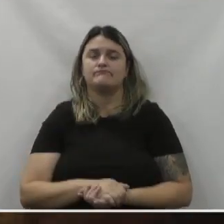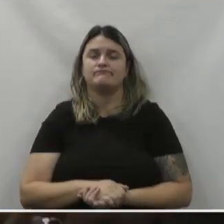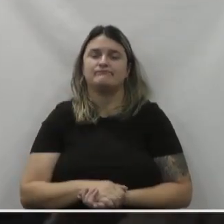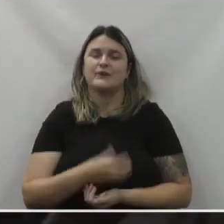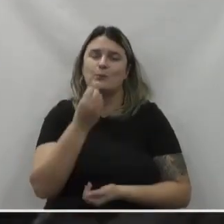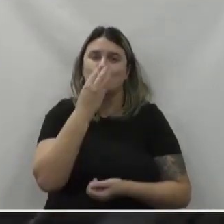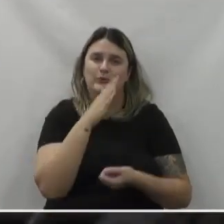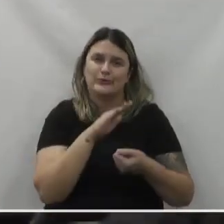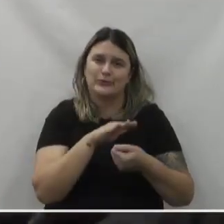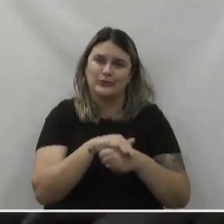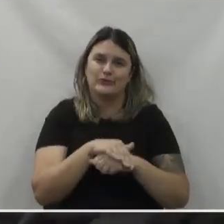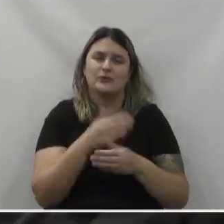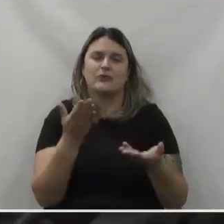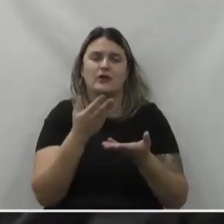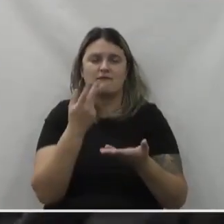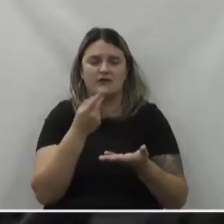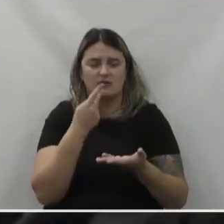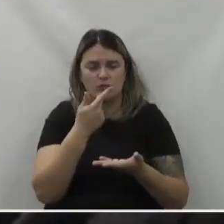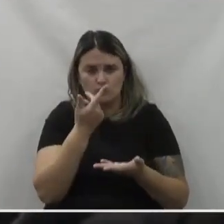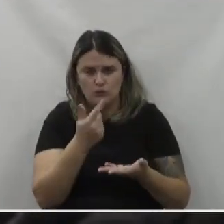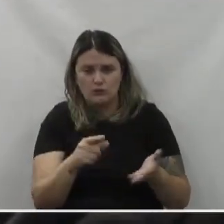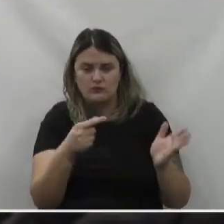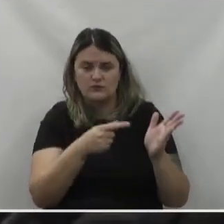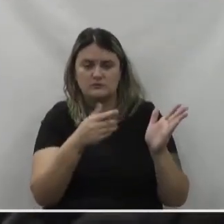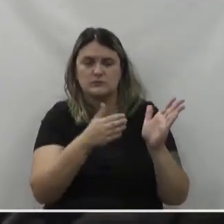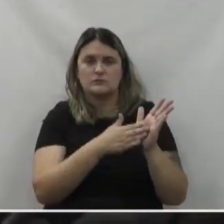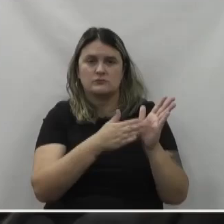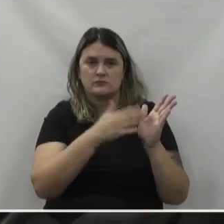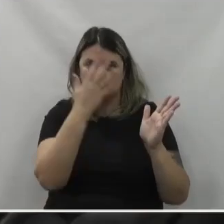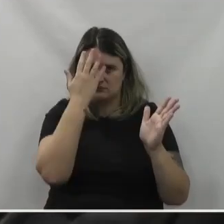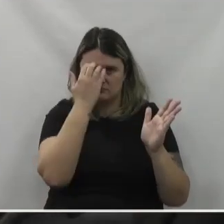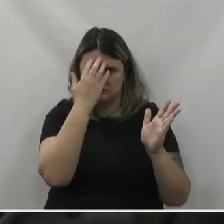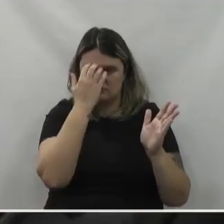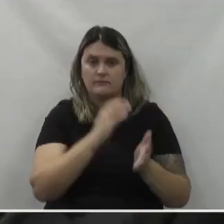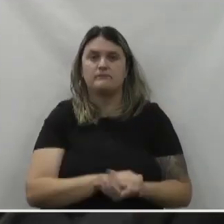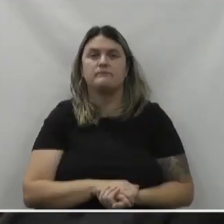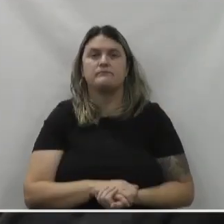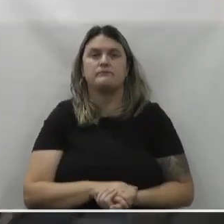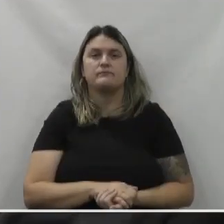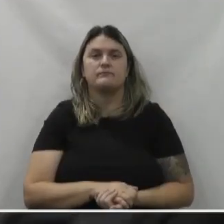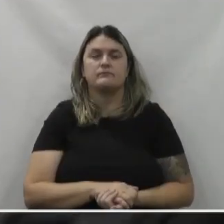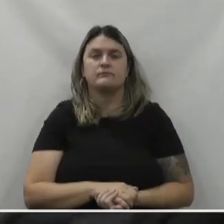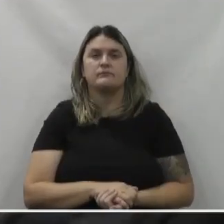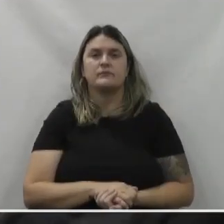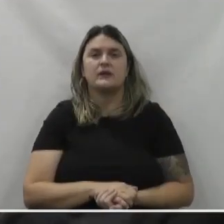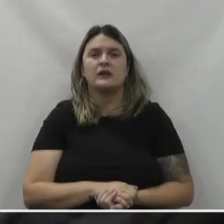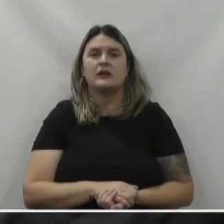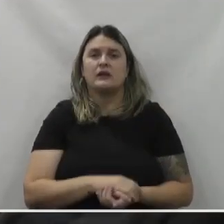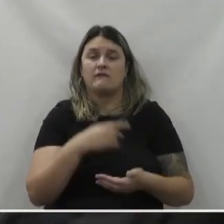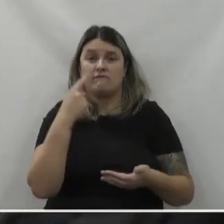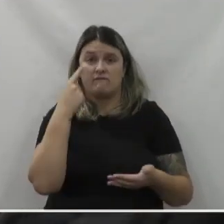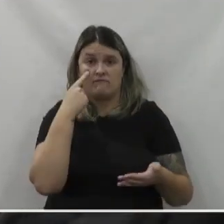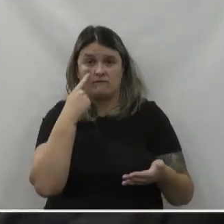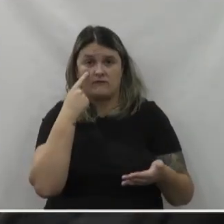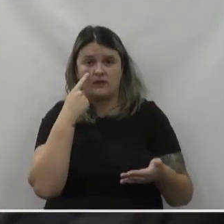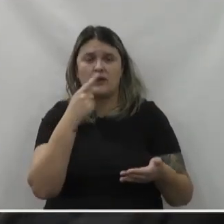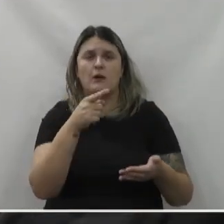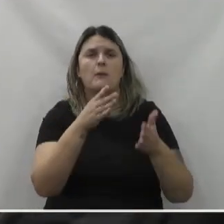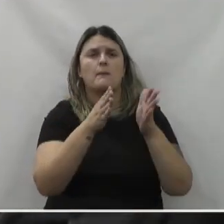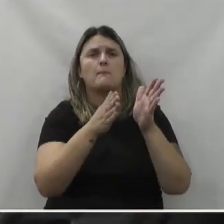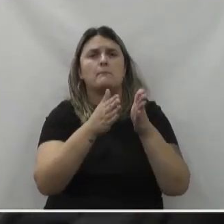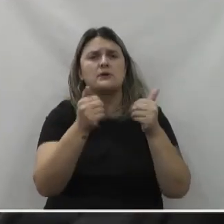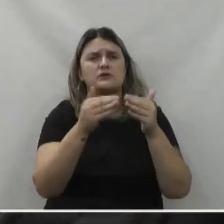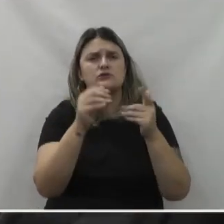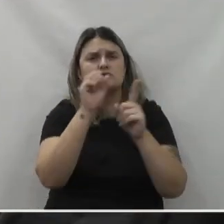vez, boa noite. Gostaria de ressaltar o requerimento da vereadora Thaís. Vereadora, isso perpassa por um apelo social,